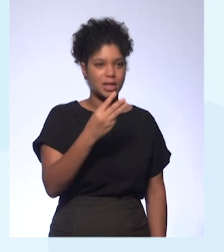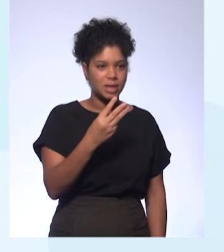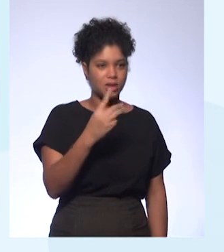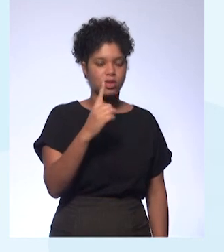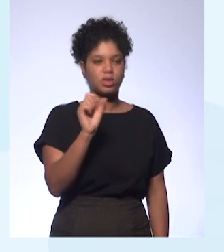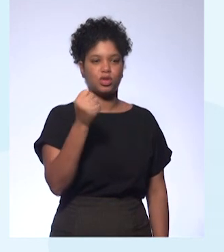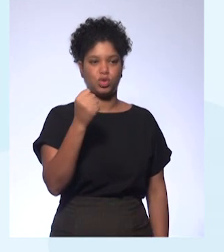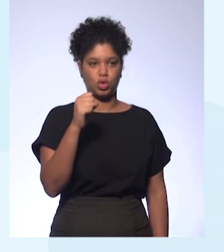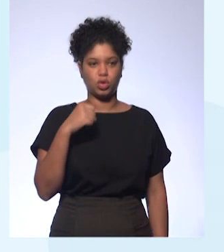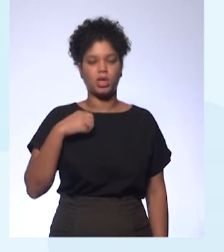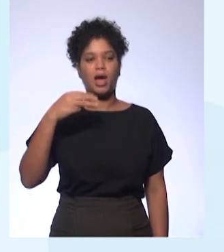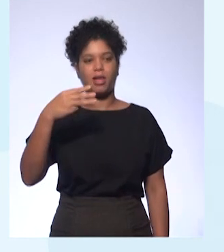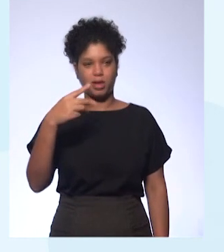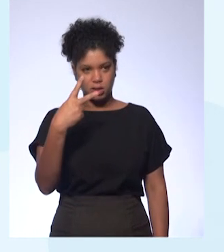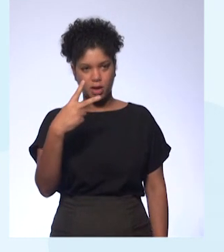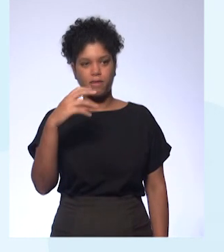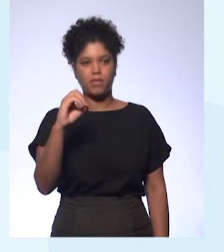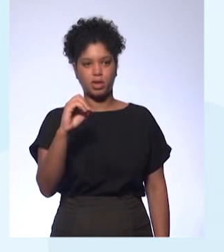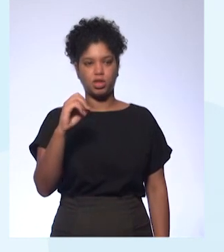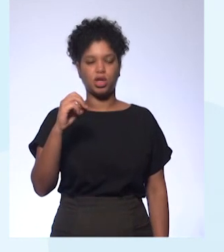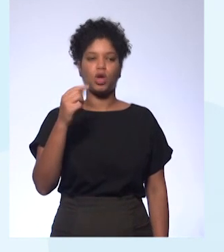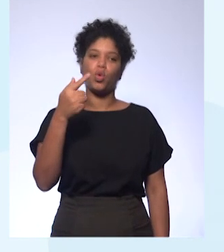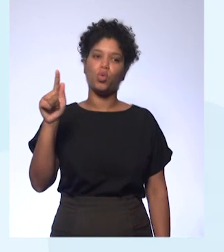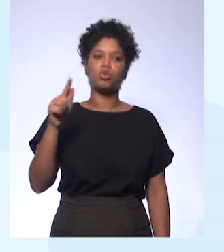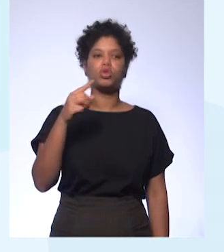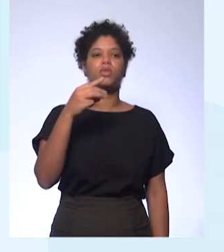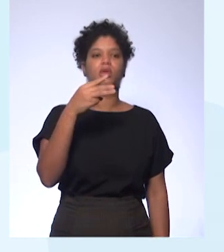318, aqui 320 e